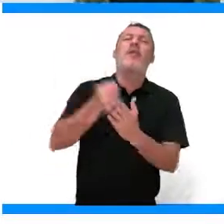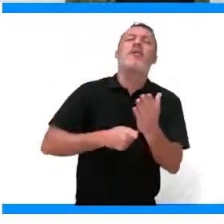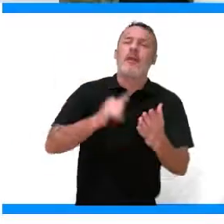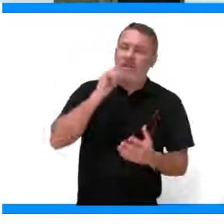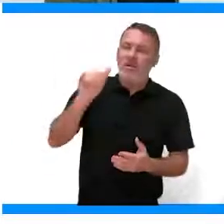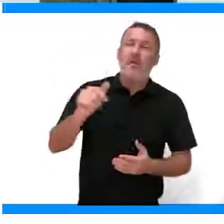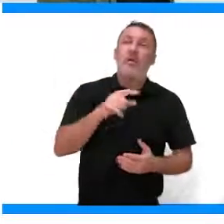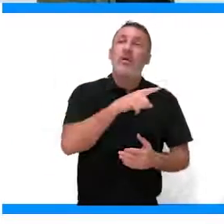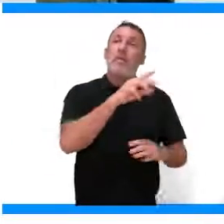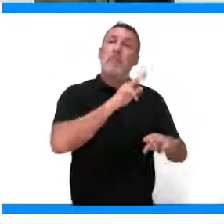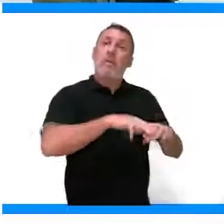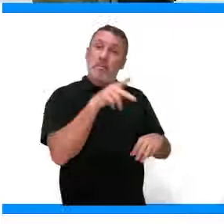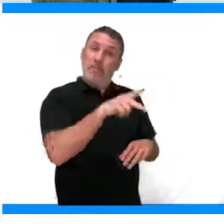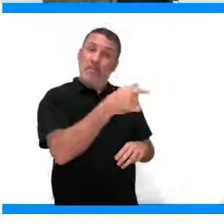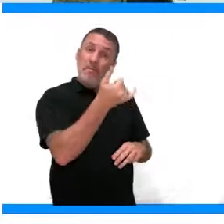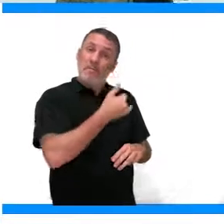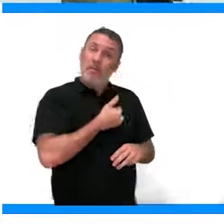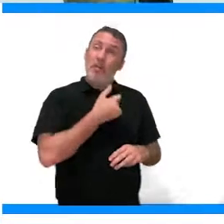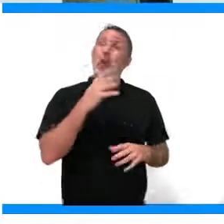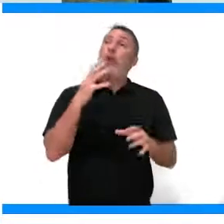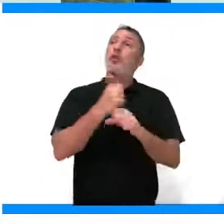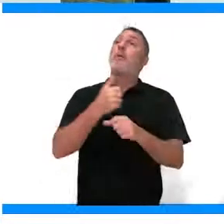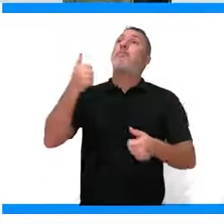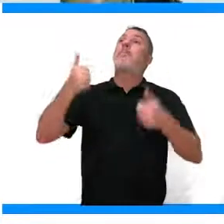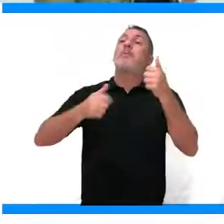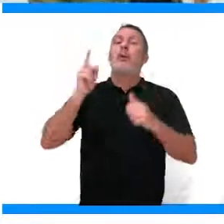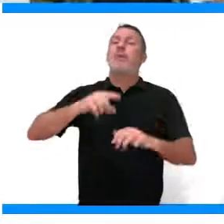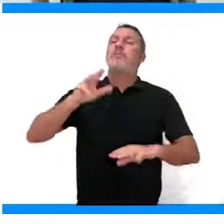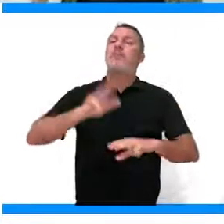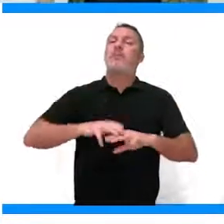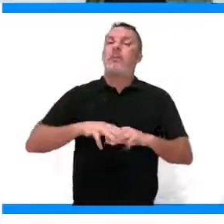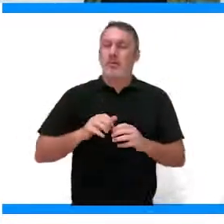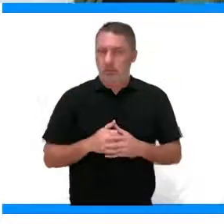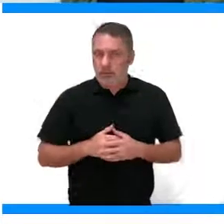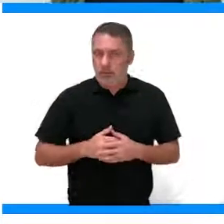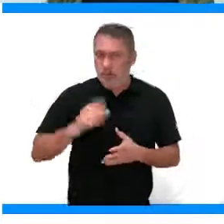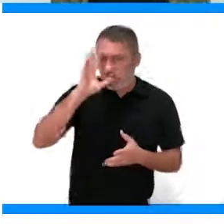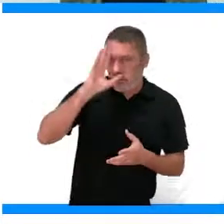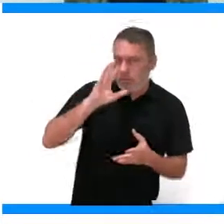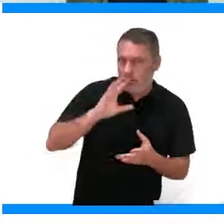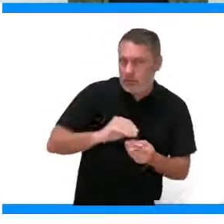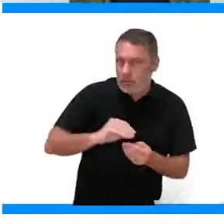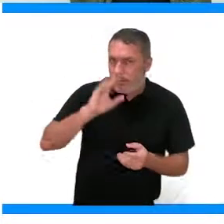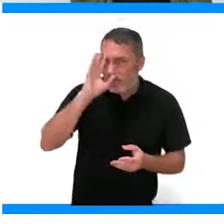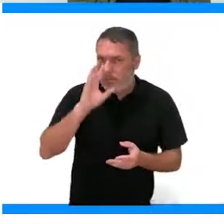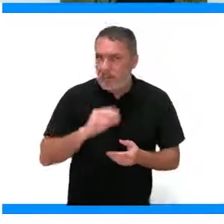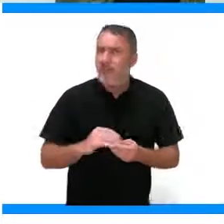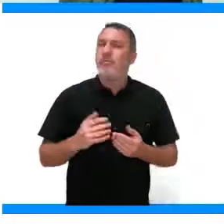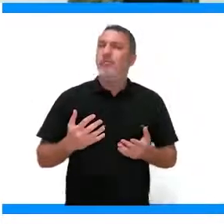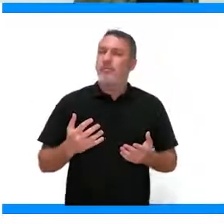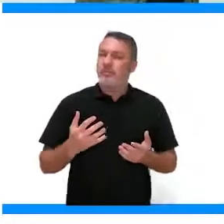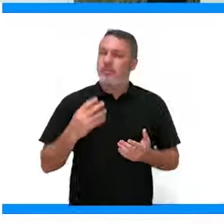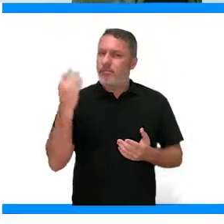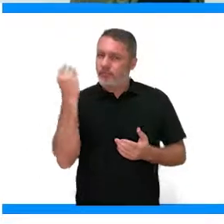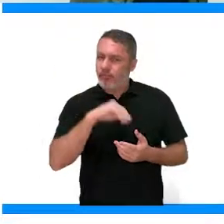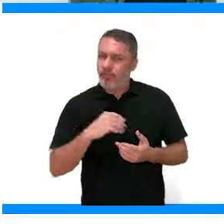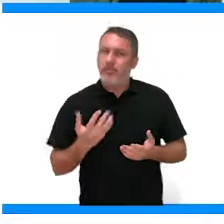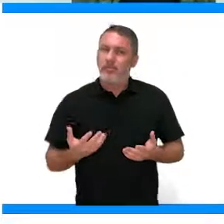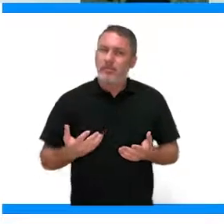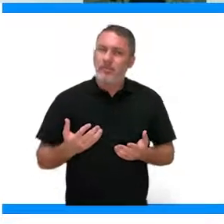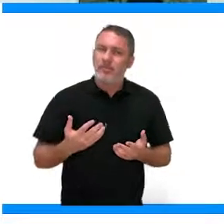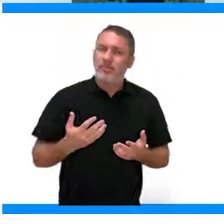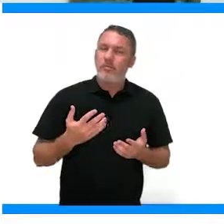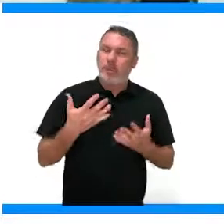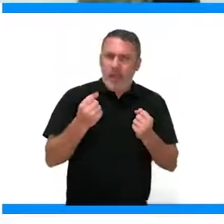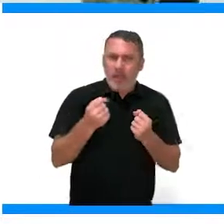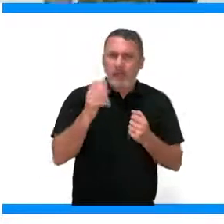que o professor Hélio Hacker está falando. A maior nota vai ser na prova de matemática. Pegou a visão, meu hacker? Tá, tiver alguma